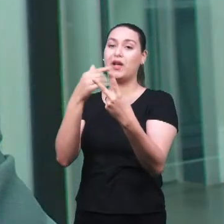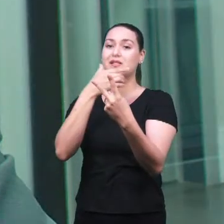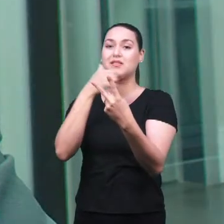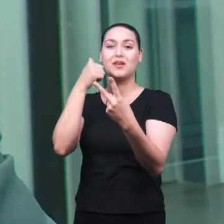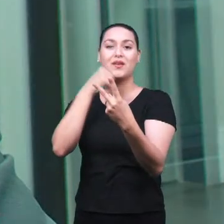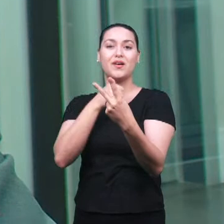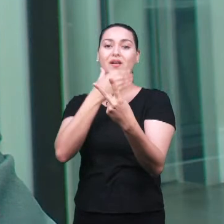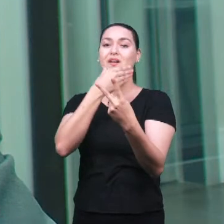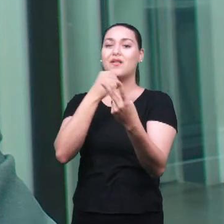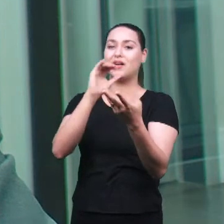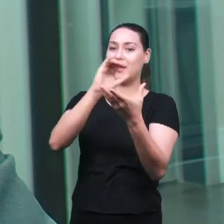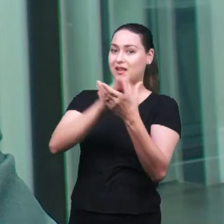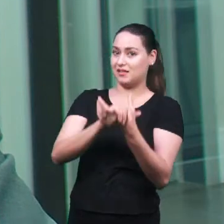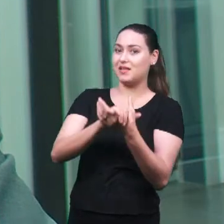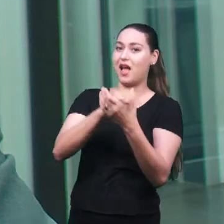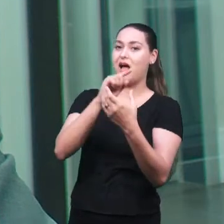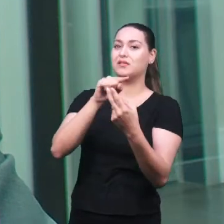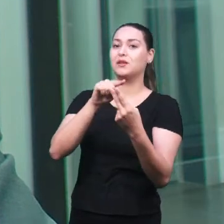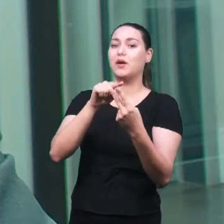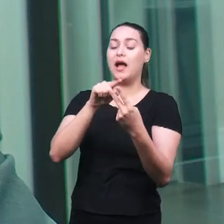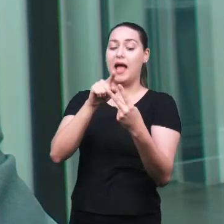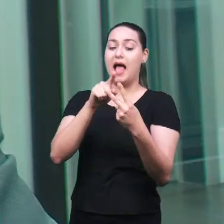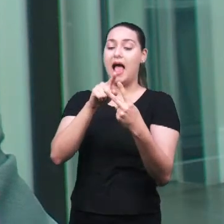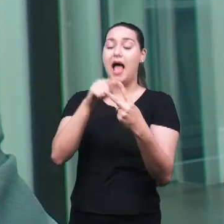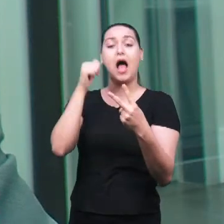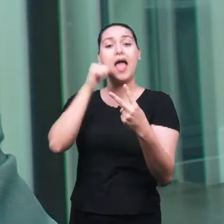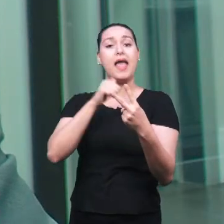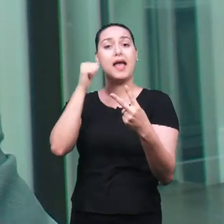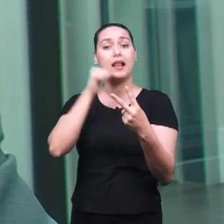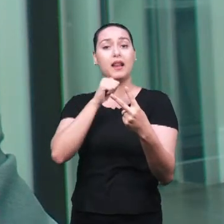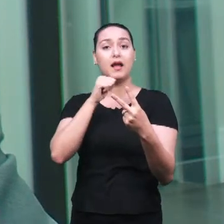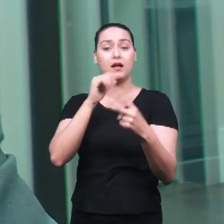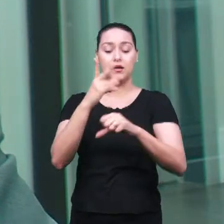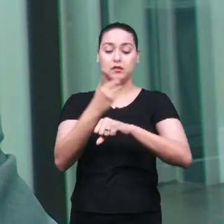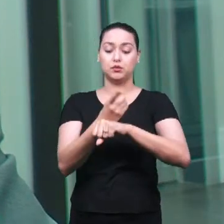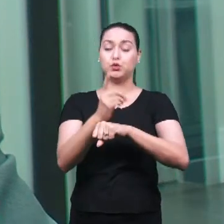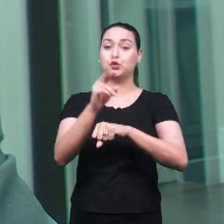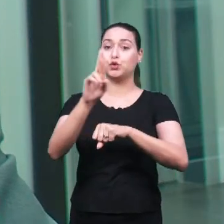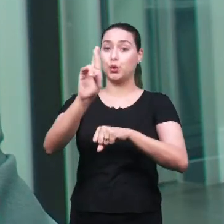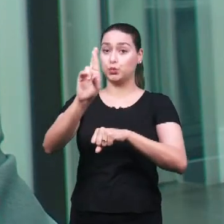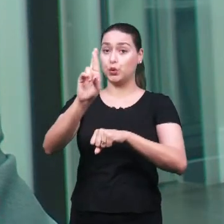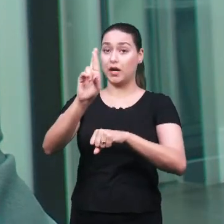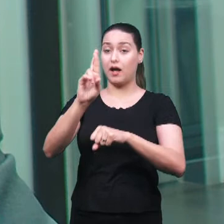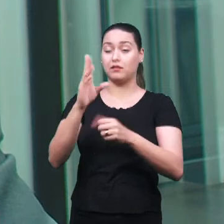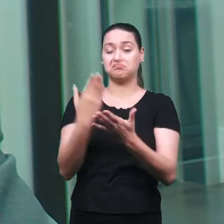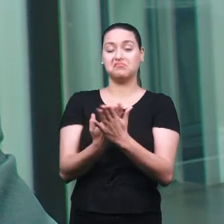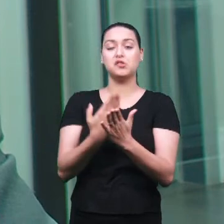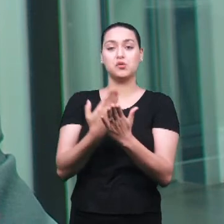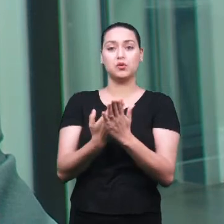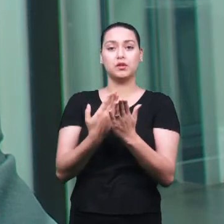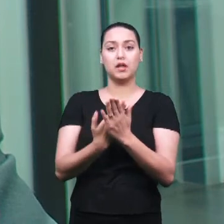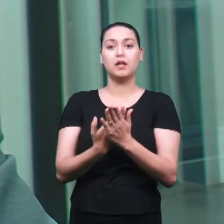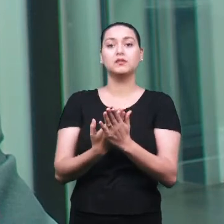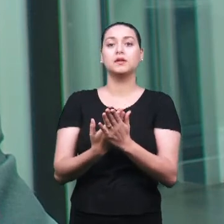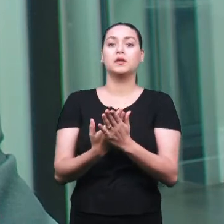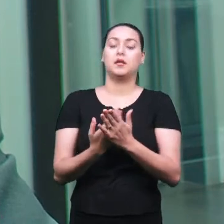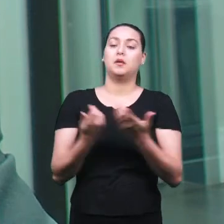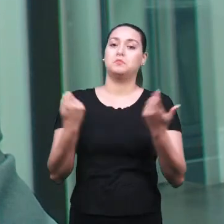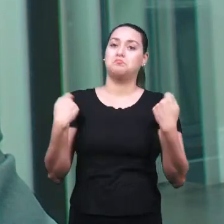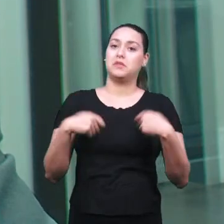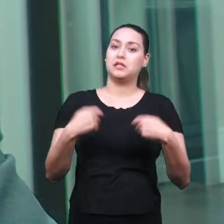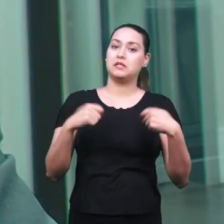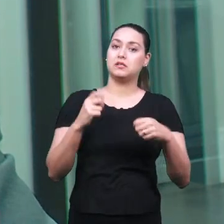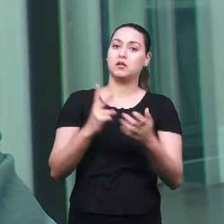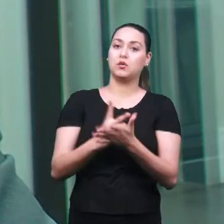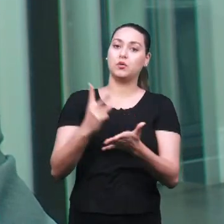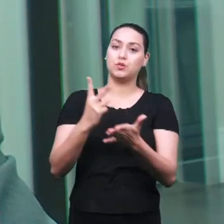um doutoramento na Alemanha, e para que eles continuem na Alemanha é necessário que o contrato